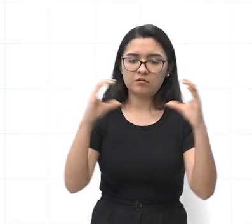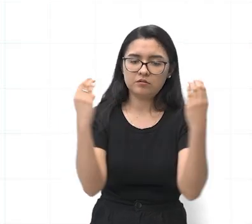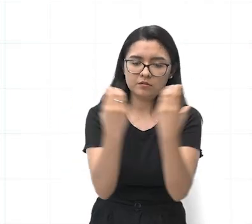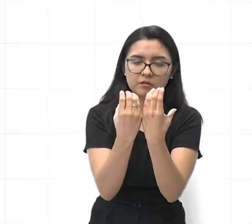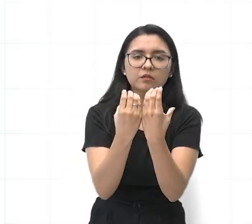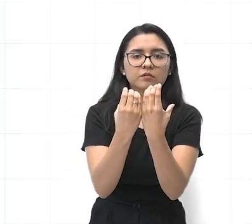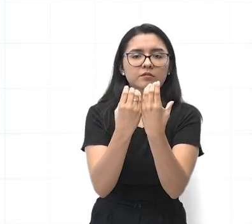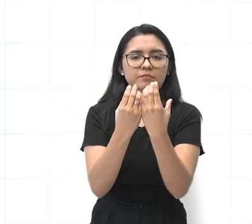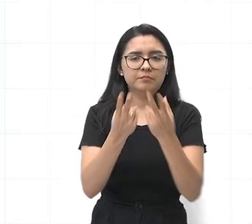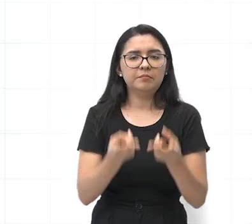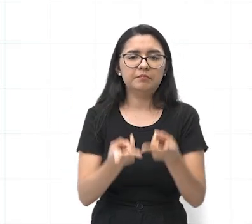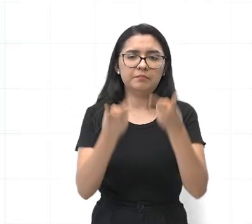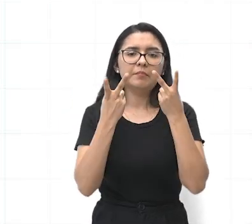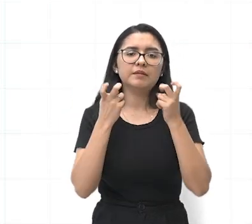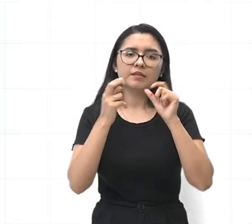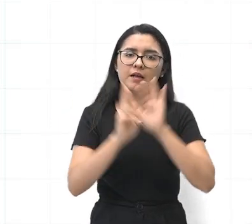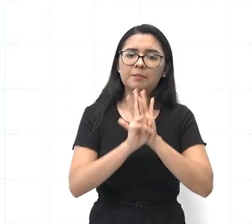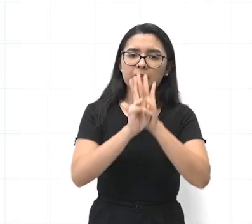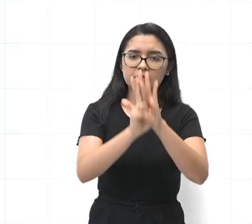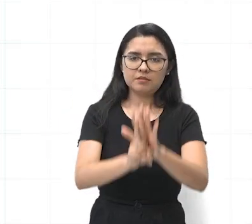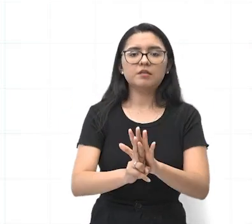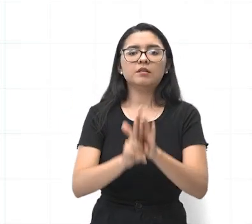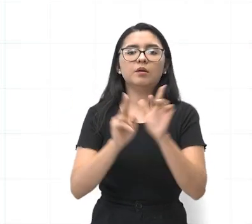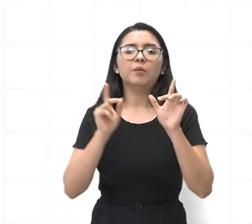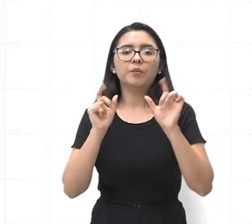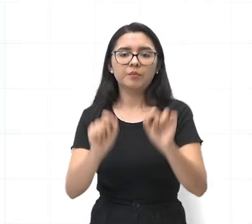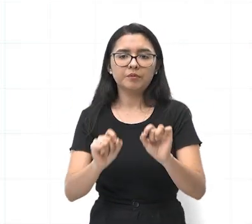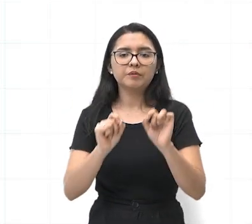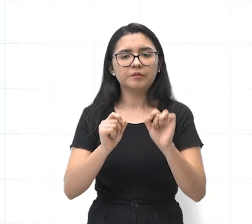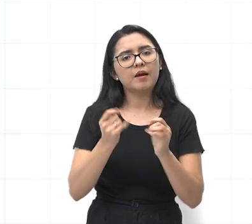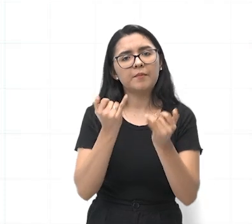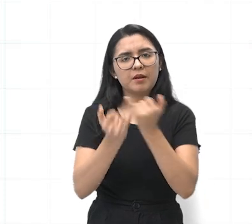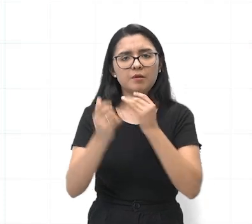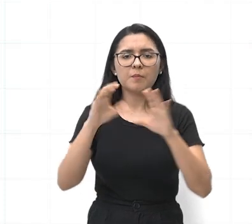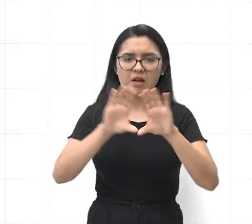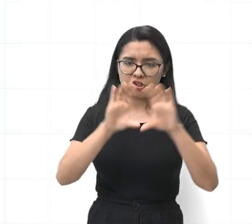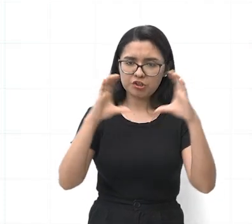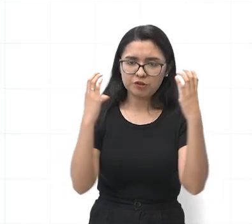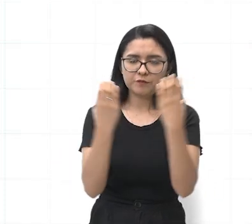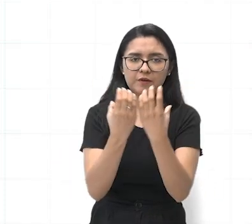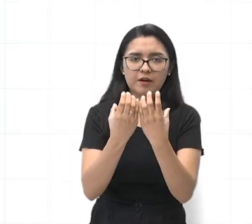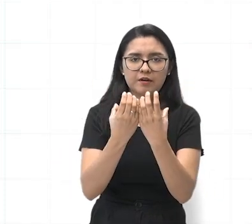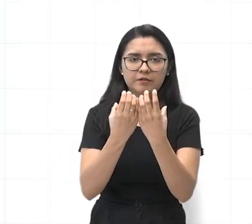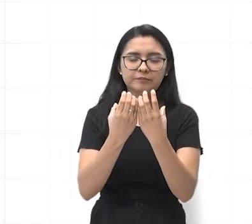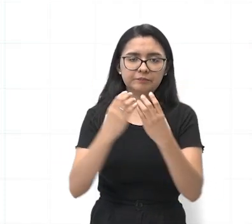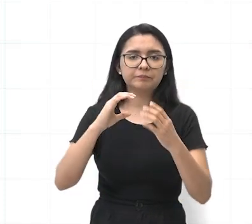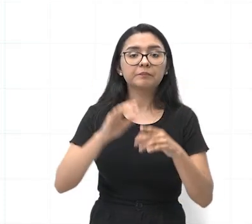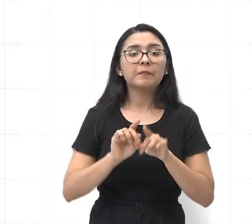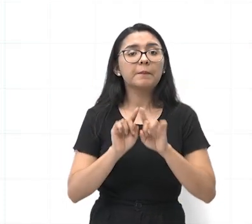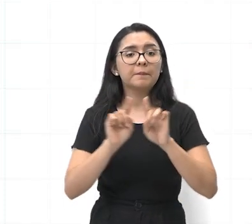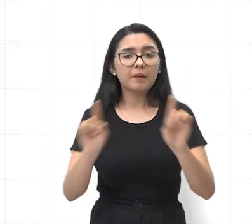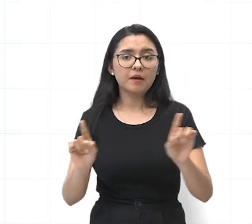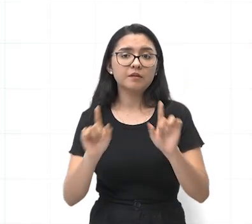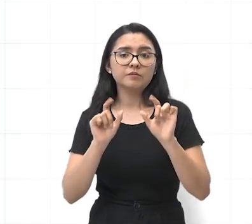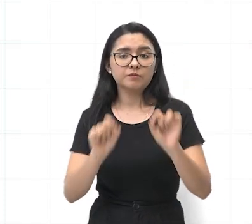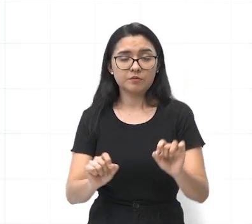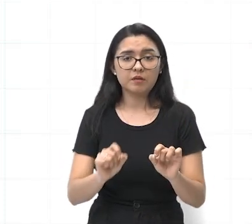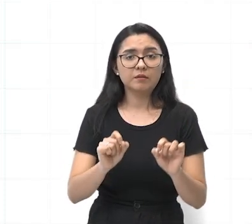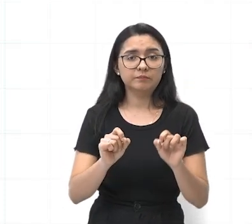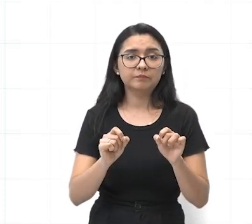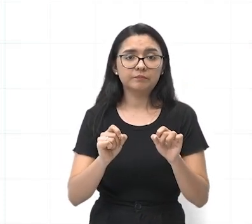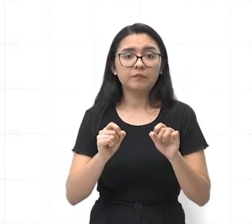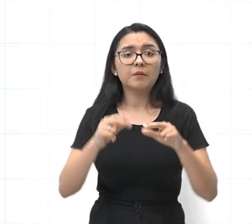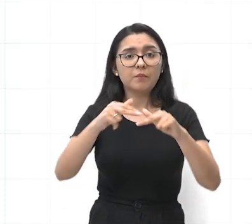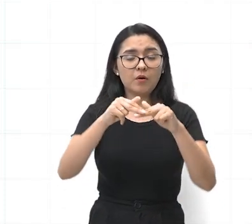onde nós vemos ele representado como uma esfera, certo? Contudo, pela